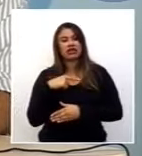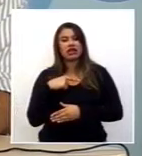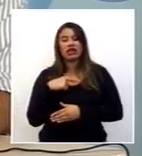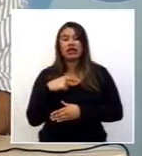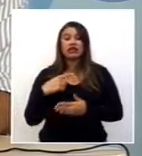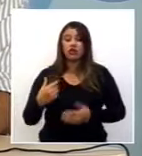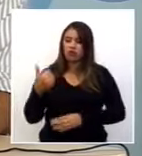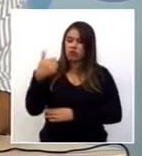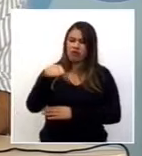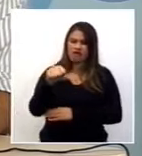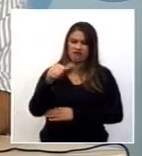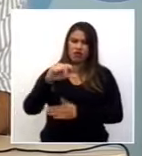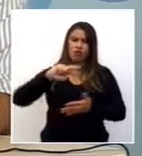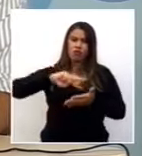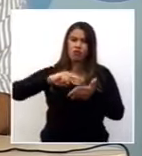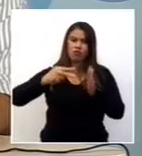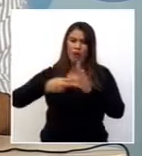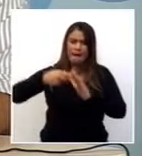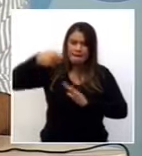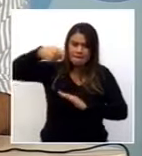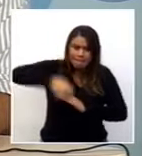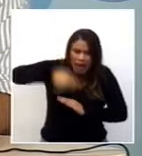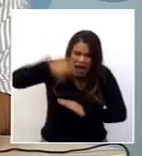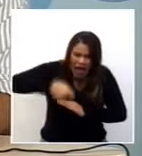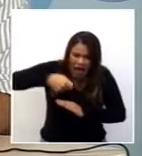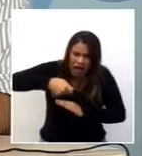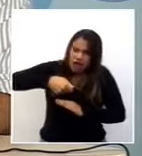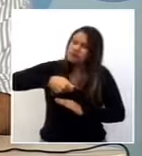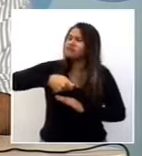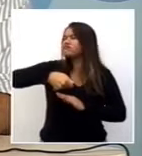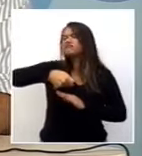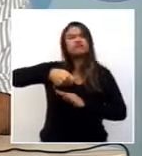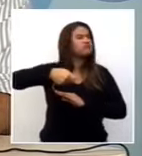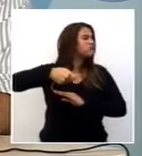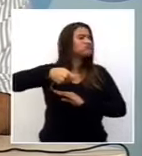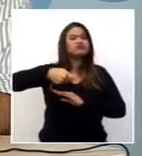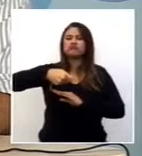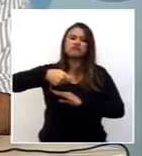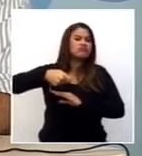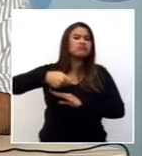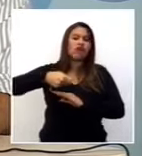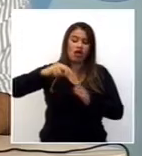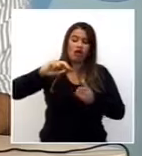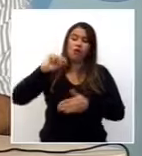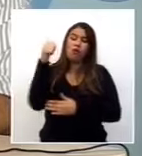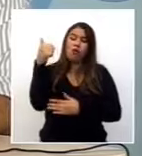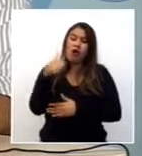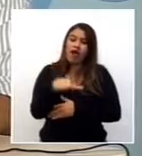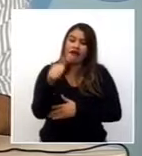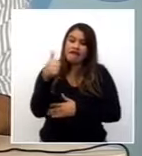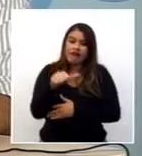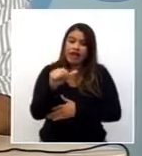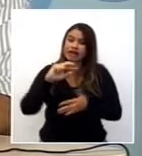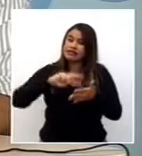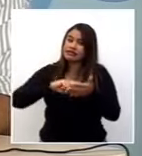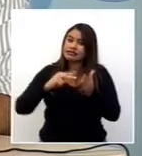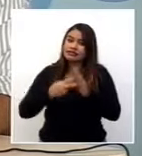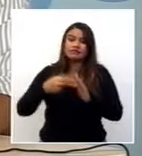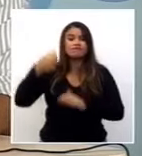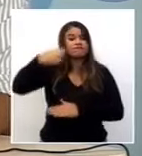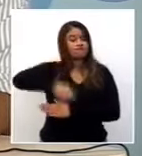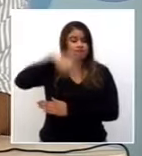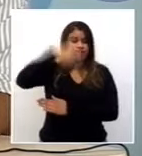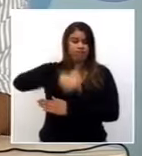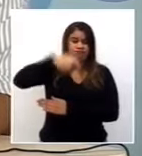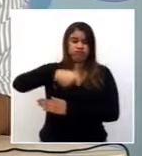punir. Avaliar não é punir. Tá? É importante que fique bem claro isso para vocês. É